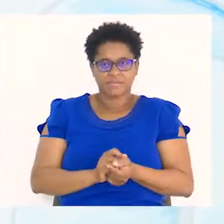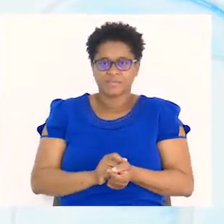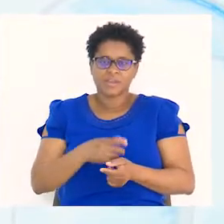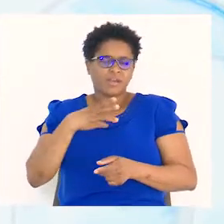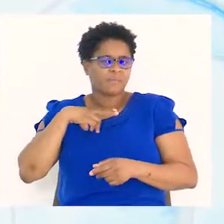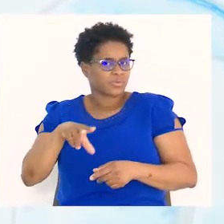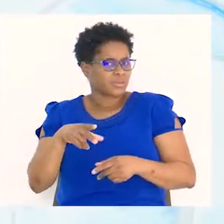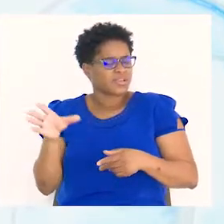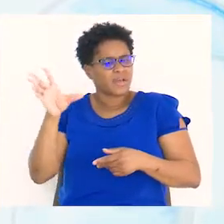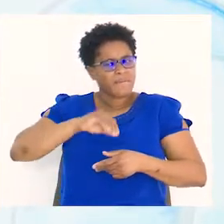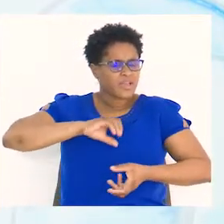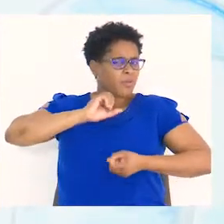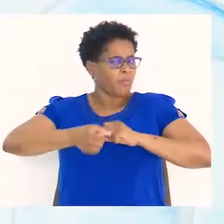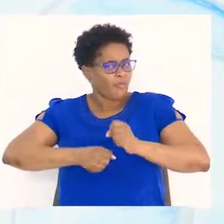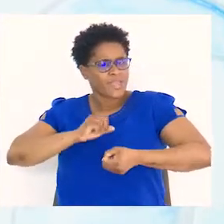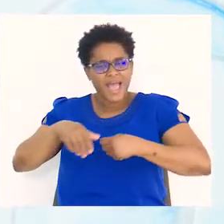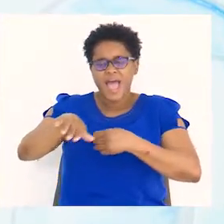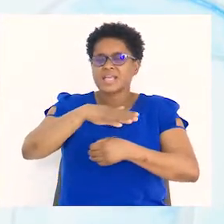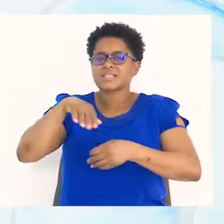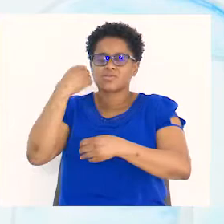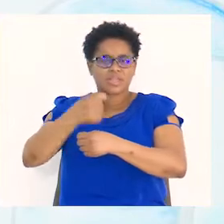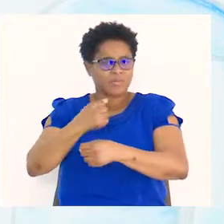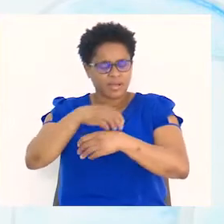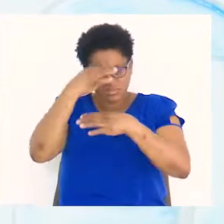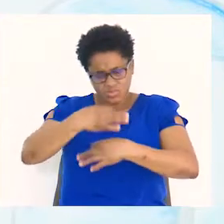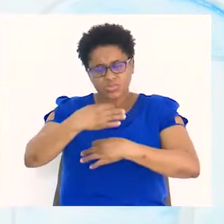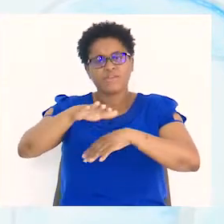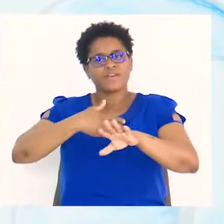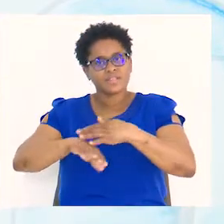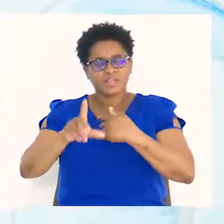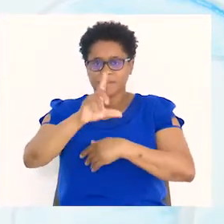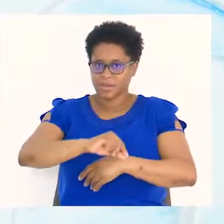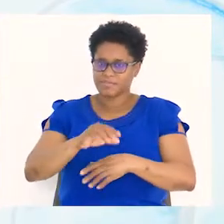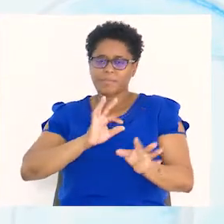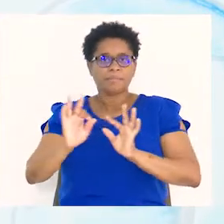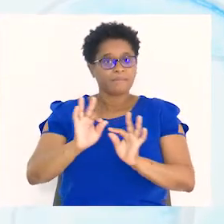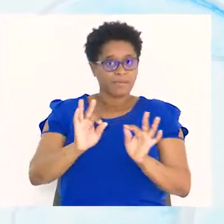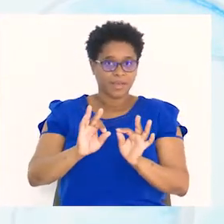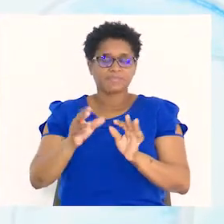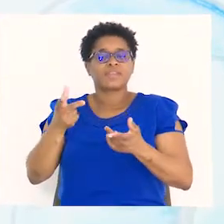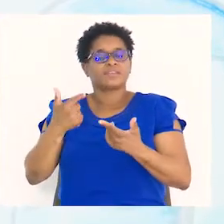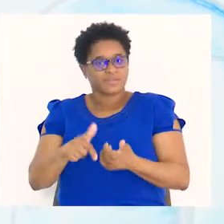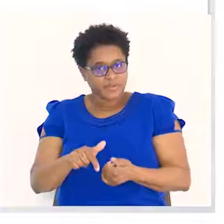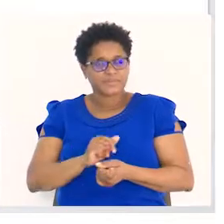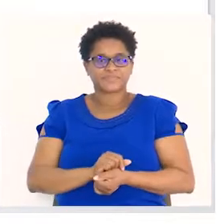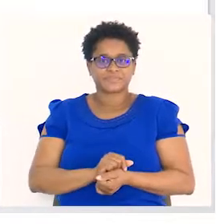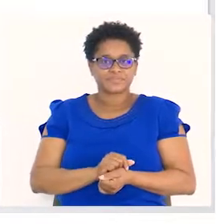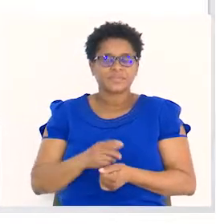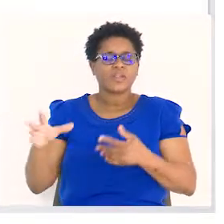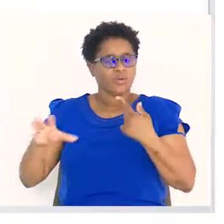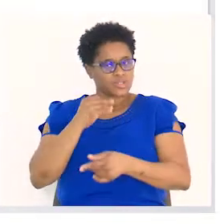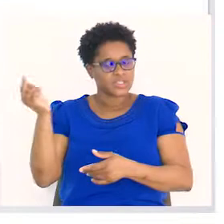que movimentação, ação, atitude e fazer. Então, treina e vais conseguir lá